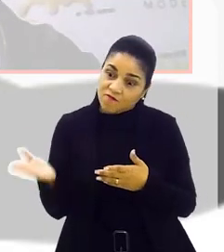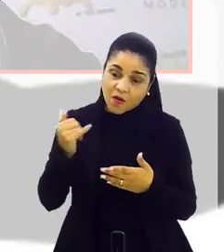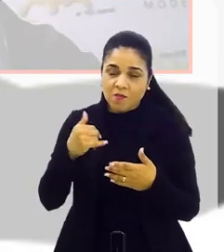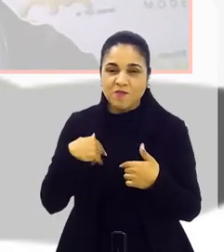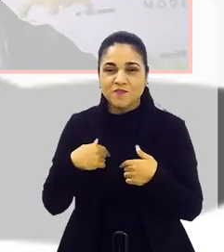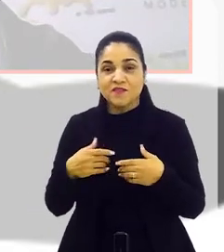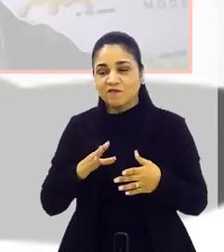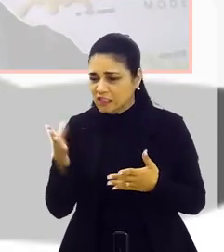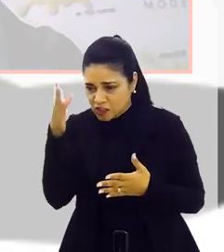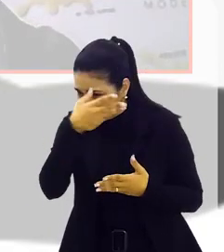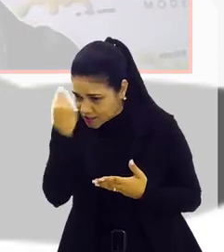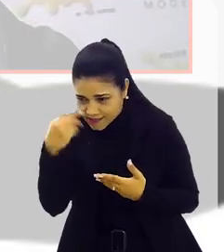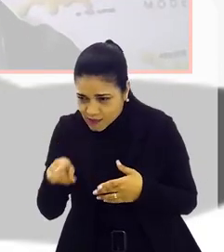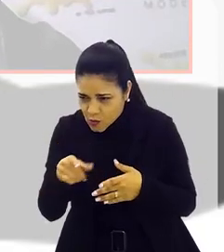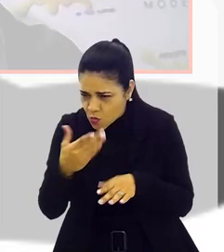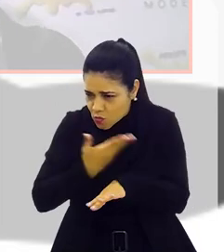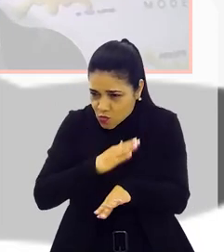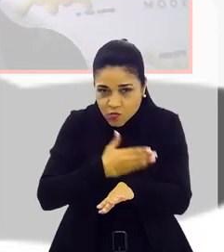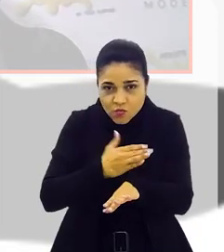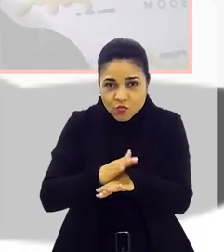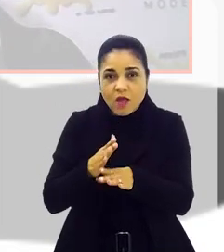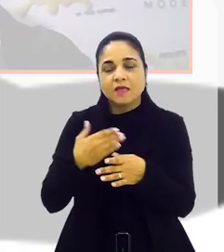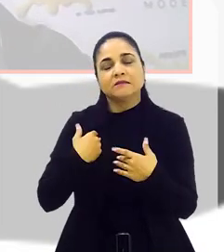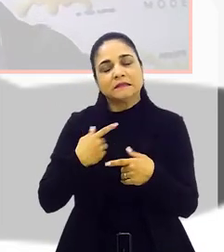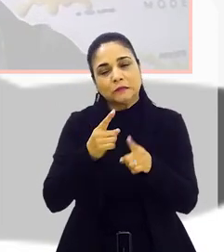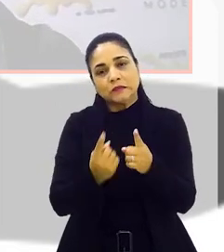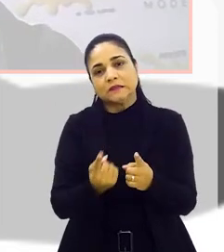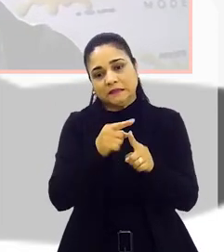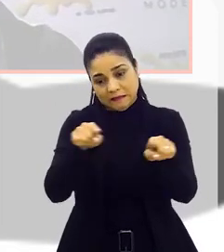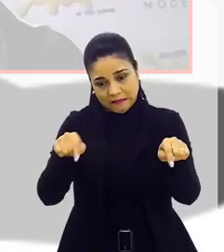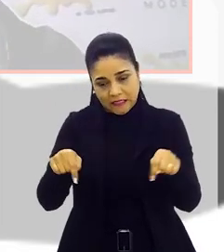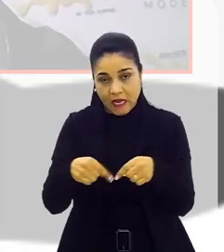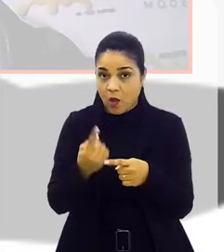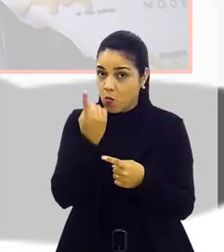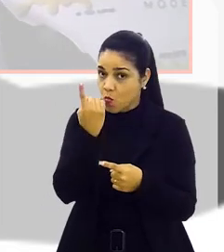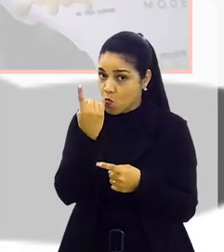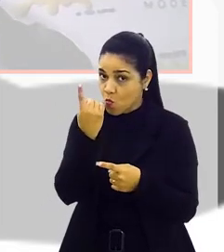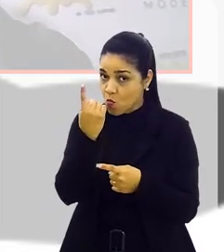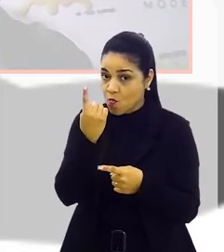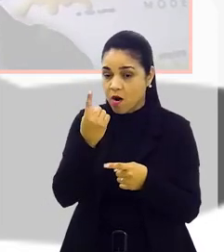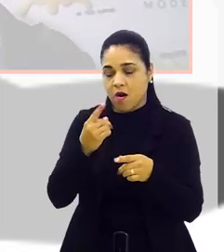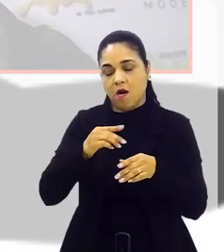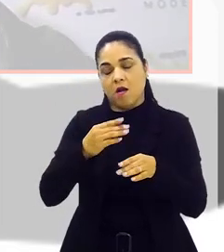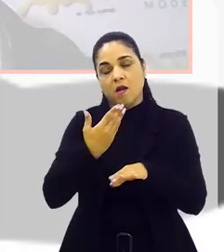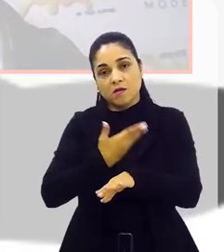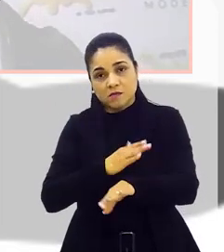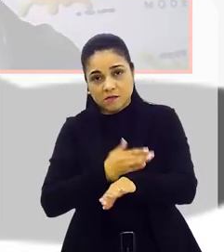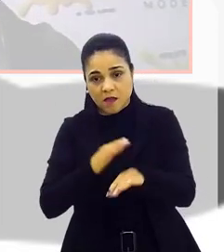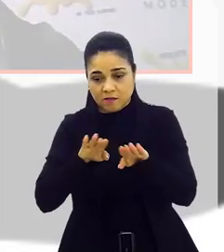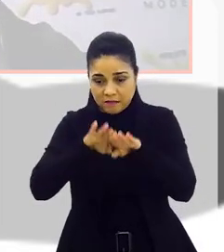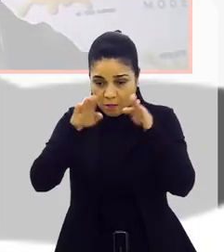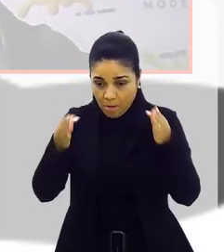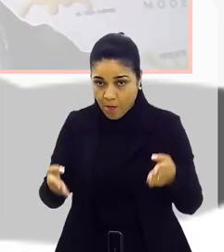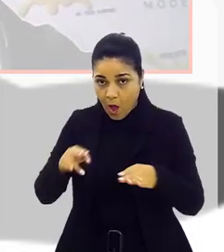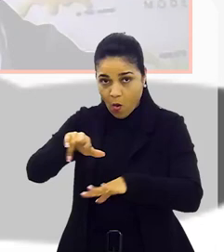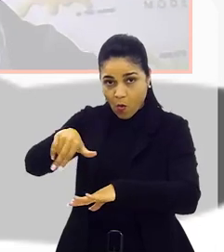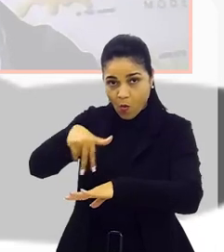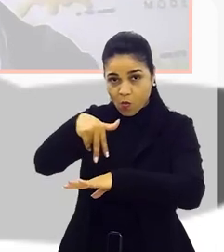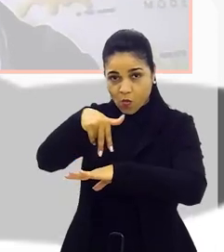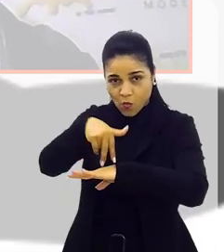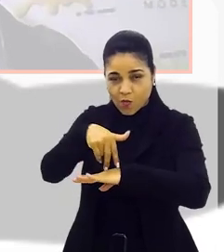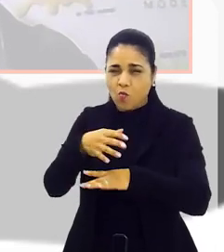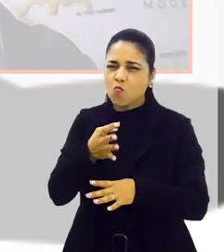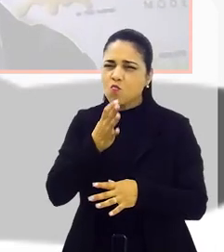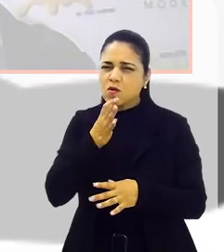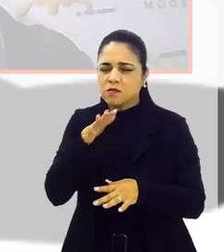falei: galerinha, vamos lá, ninguém esqueceu. Não, ninguém esqueceu. Fizemos um ensaio na sala, fizemos um ensaio no palco do teatro, para que